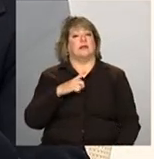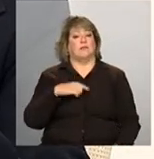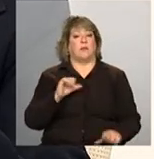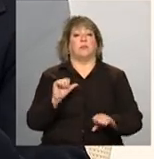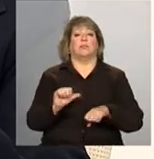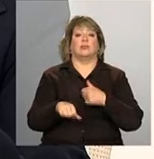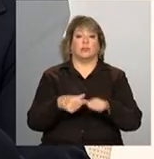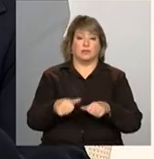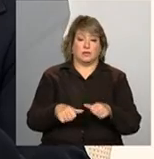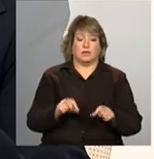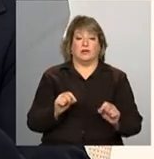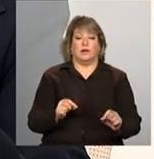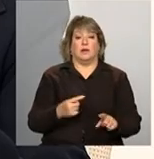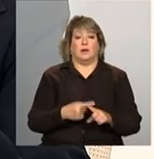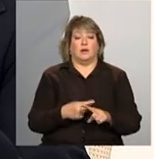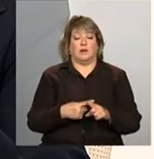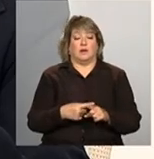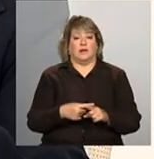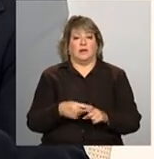promovendo